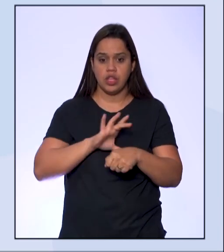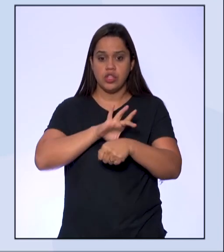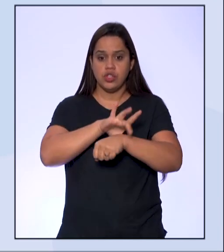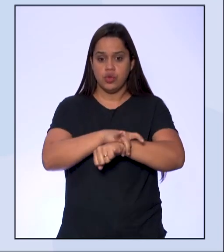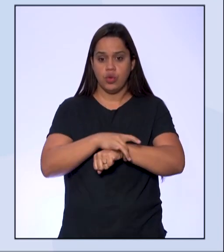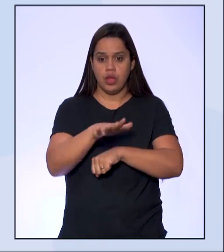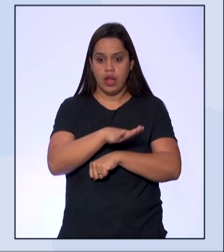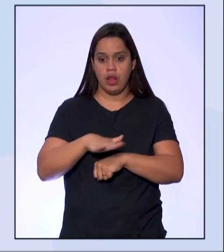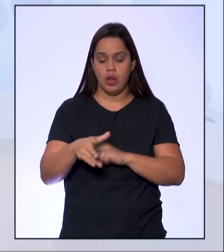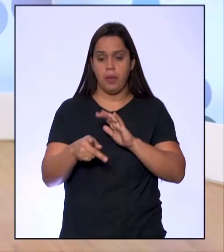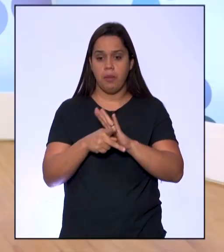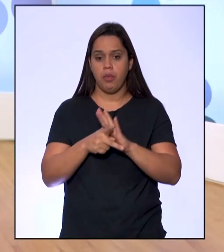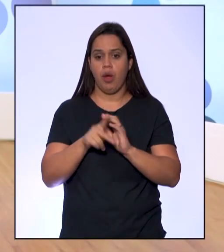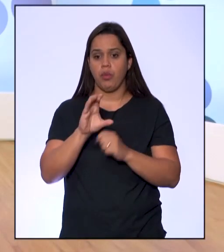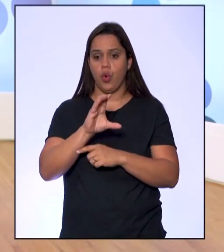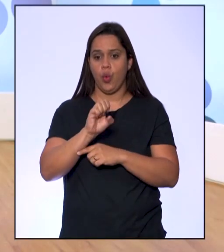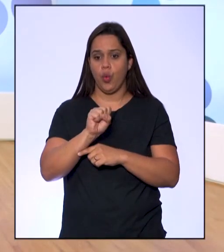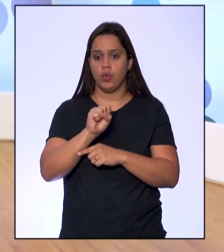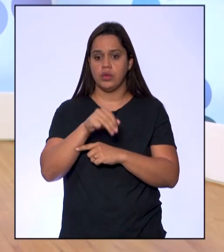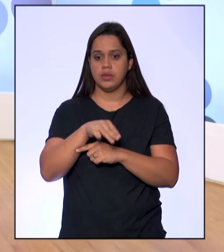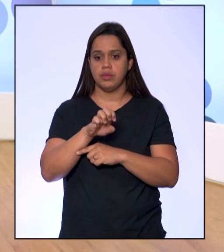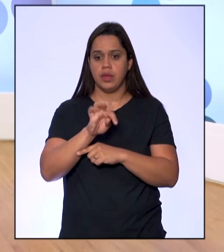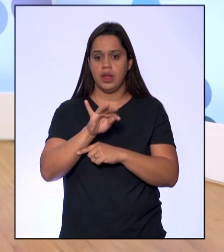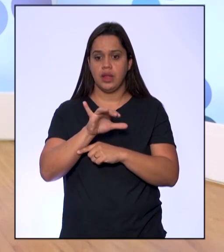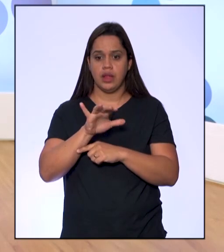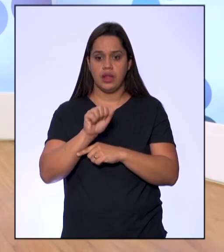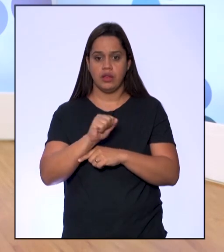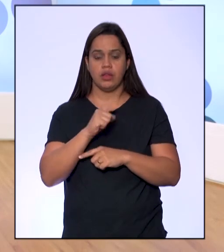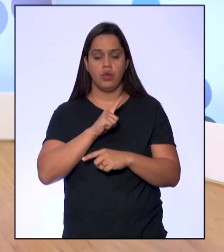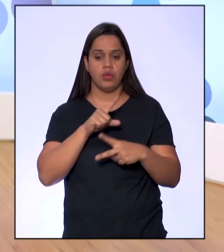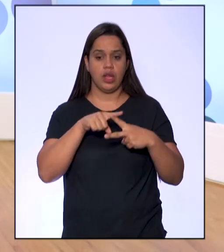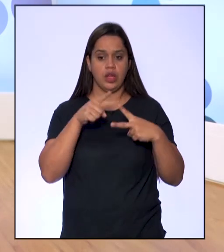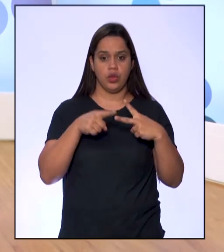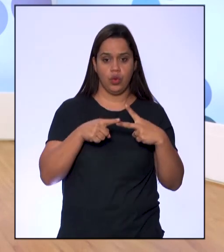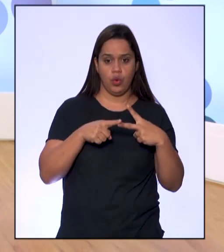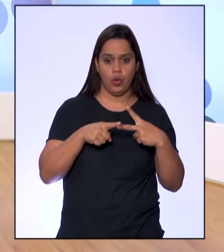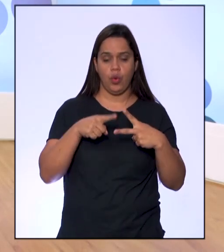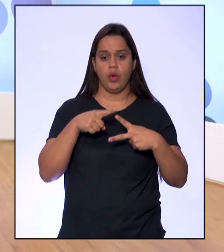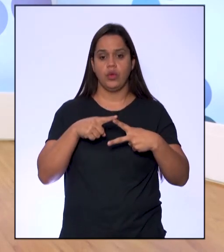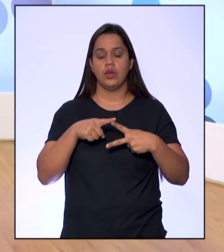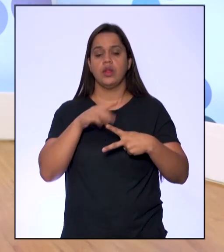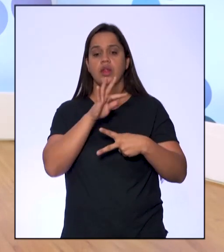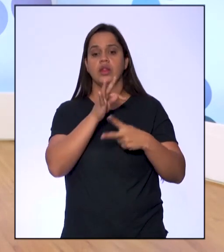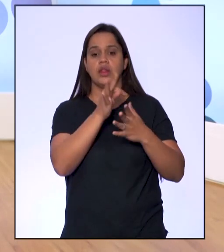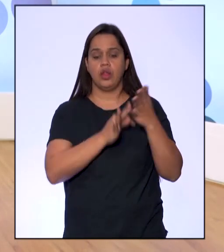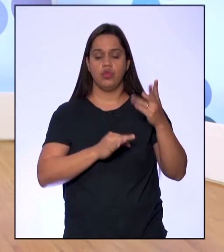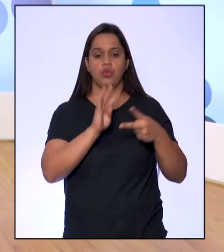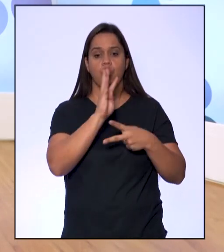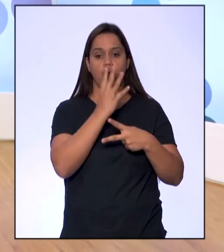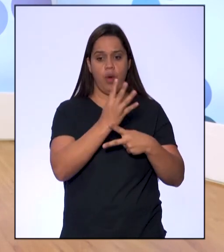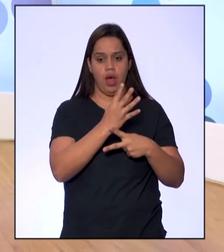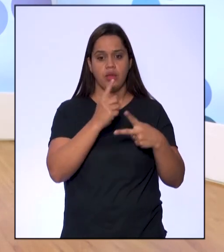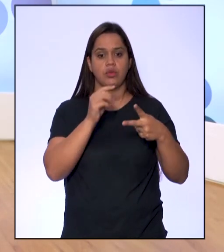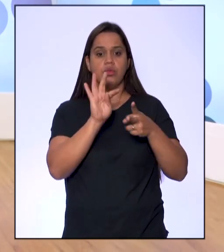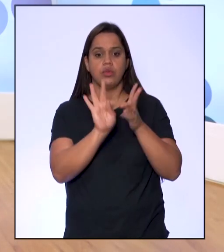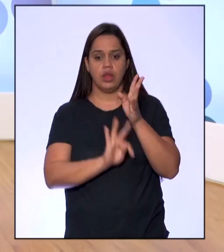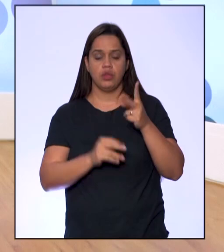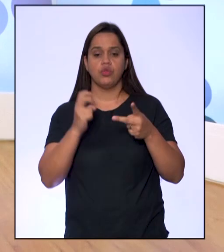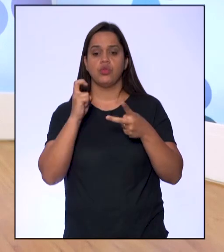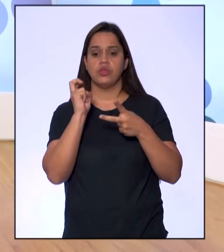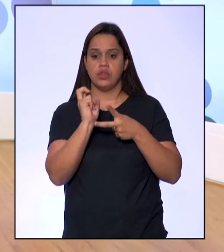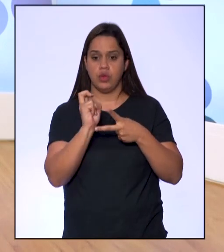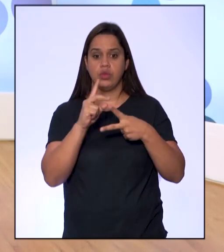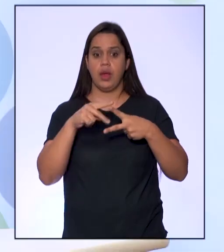na área cosmética. Muito São bem. 2 doutores, Exatamente. um primeiro, texto 4, e o segundo no texto 5. Exatamente.